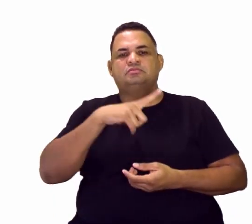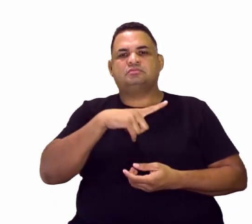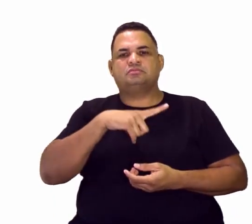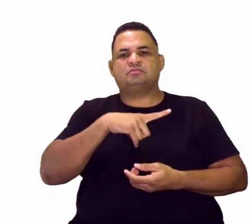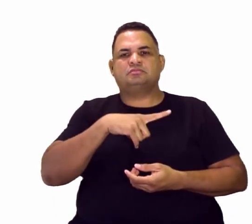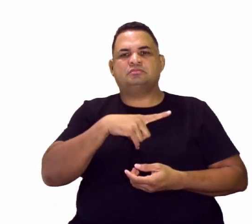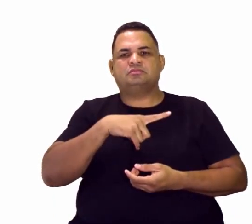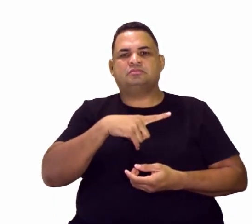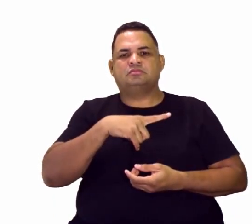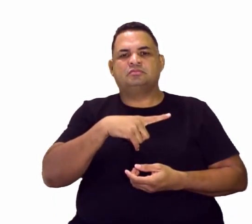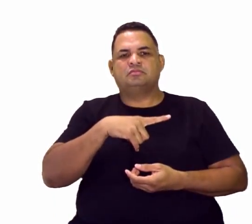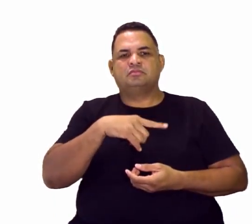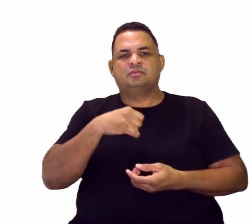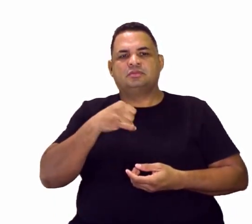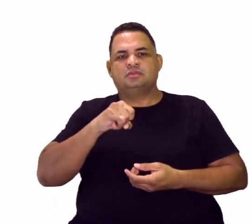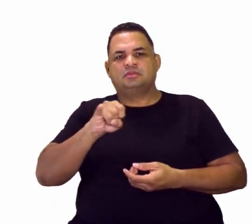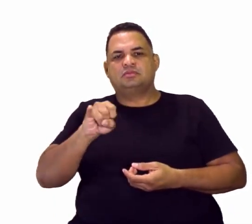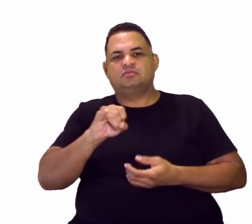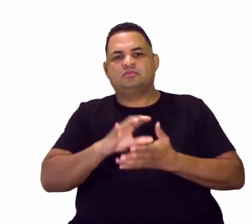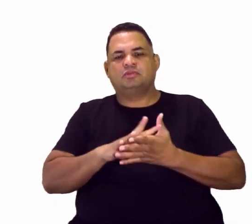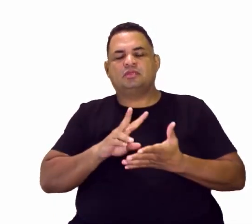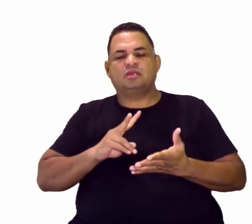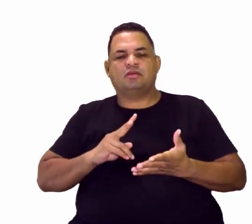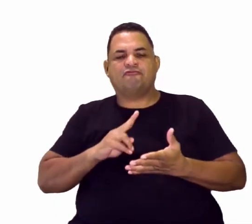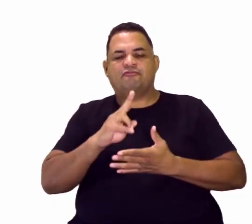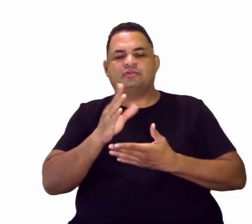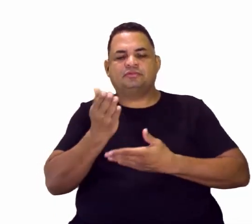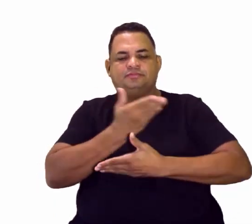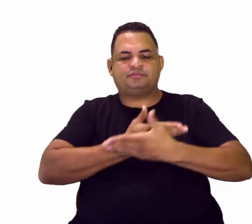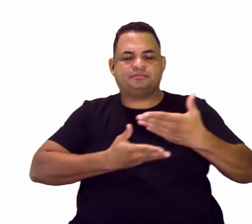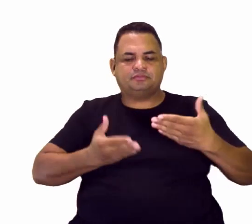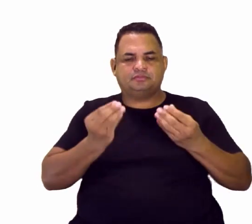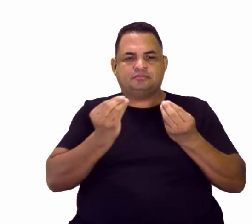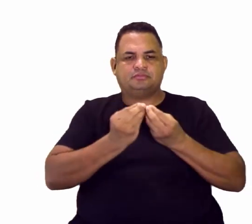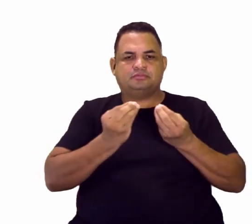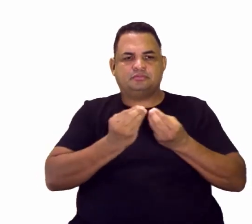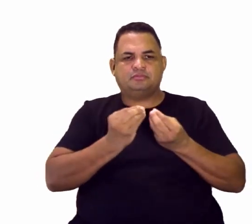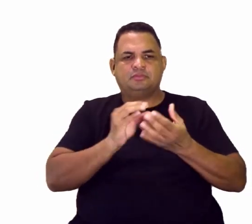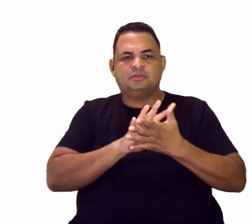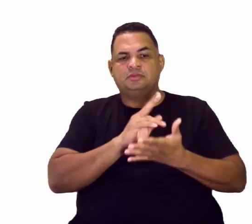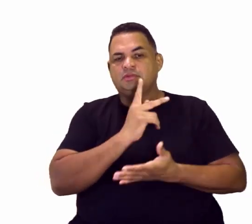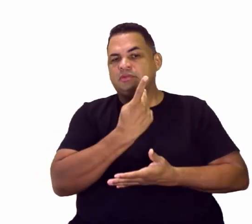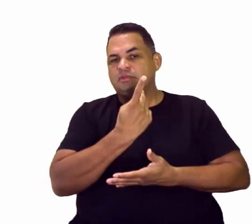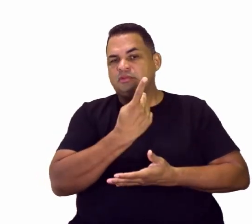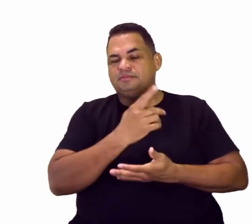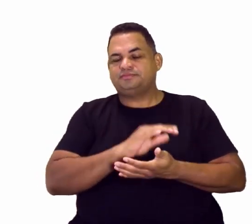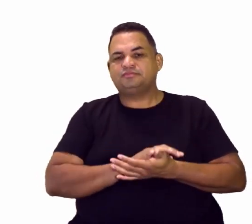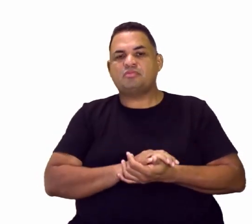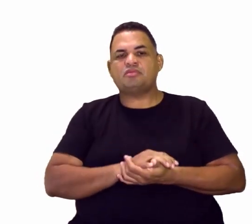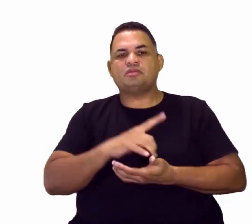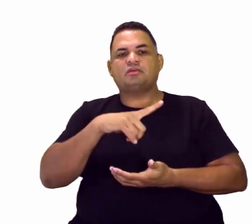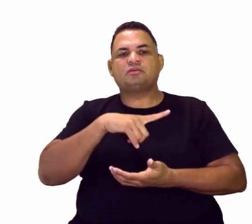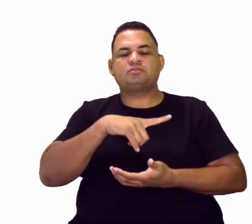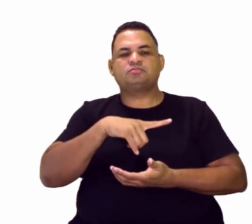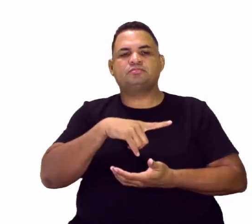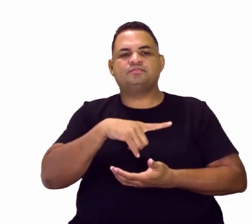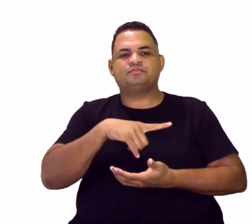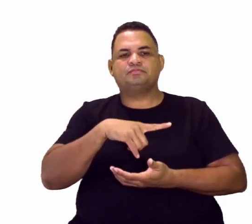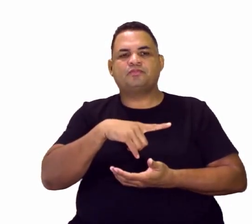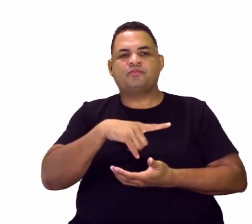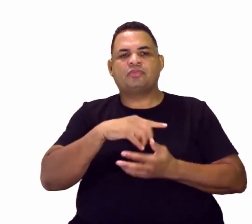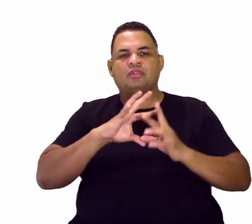temos, se a força de interação molecular é de hidrogênio, então existe o hidrogênio